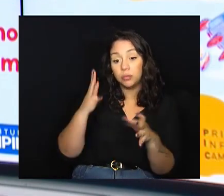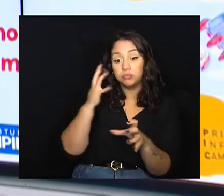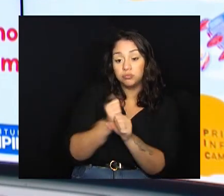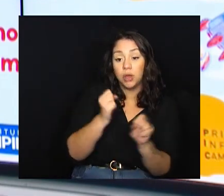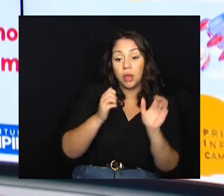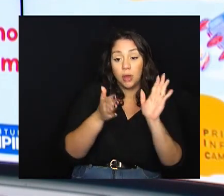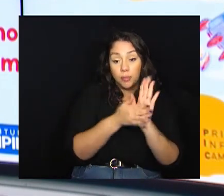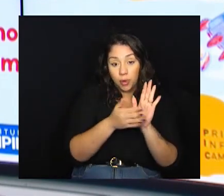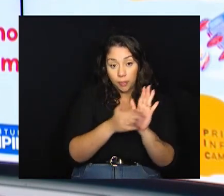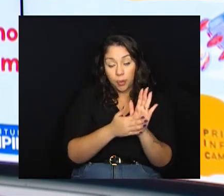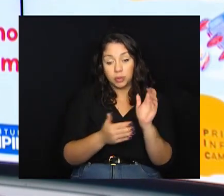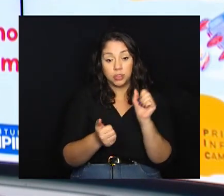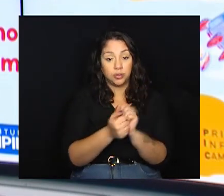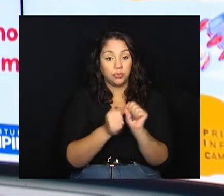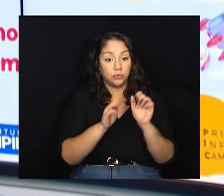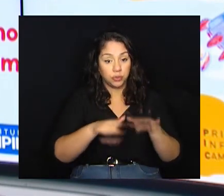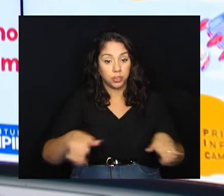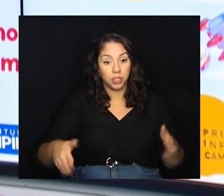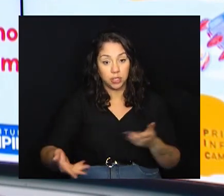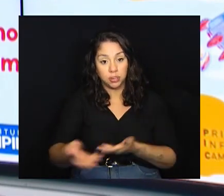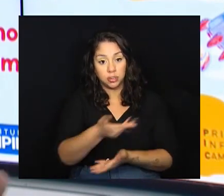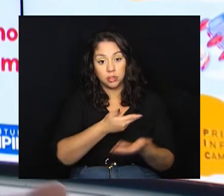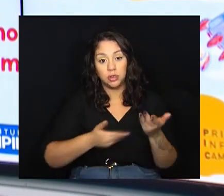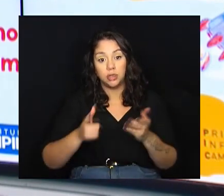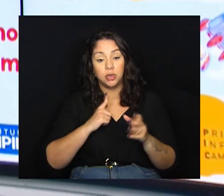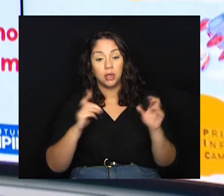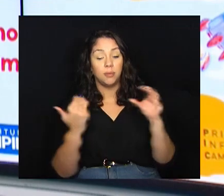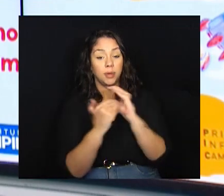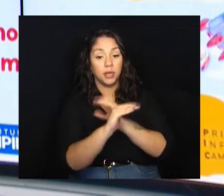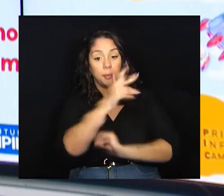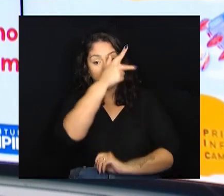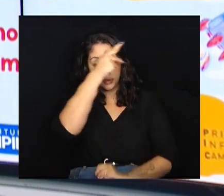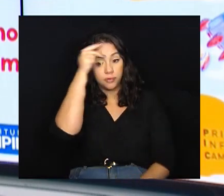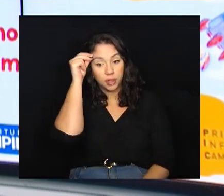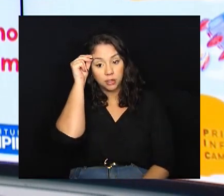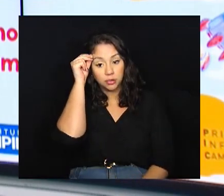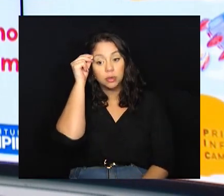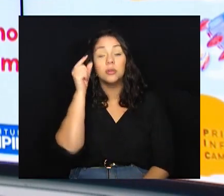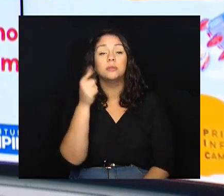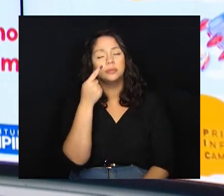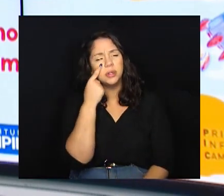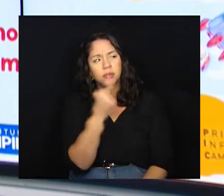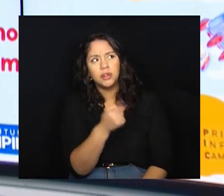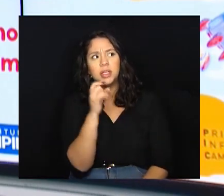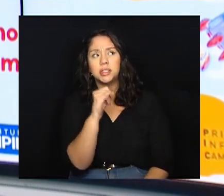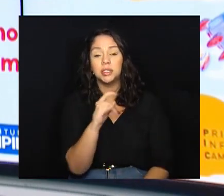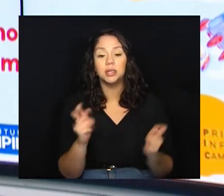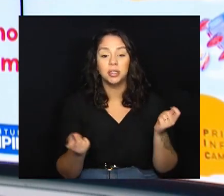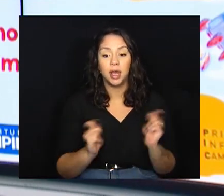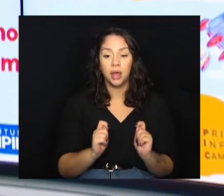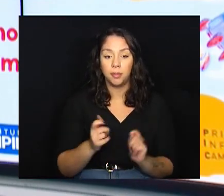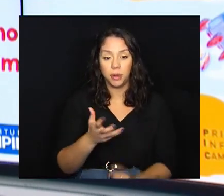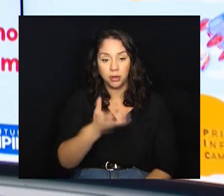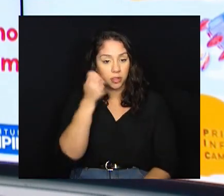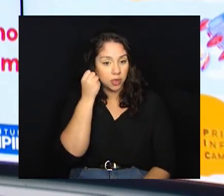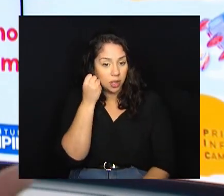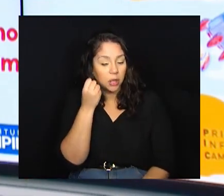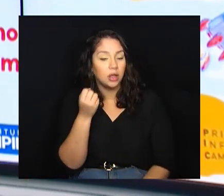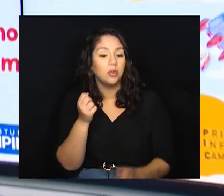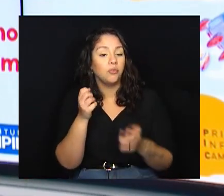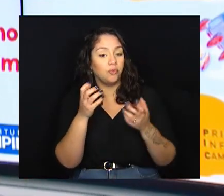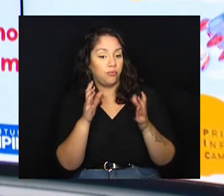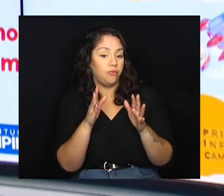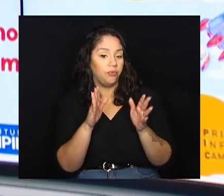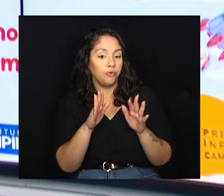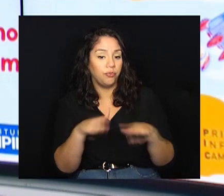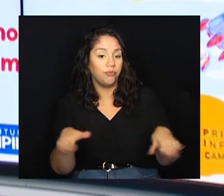discussões com as crianças a gente vai passar para prefeito para que o prefeito veja se é pertinente acolher e ele entendendo